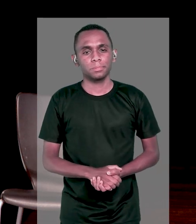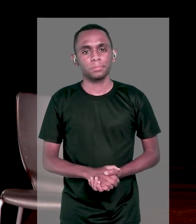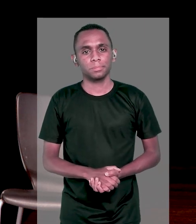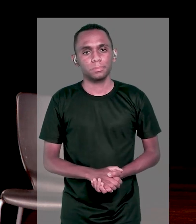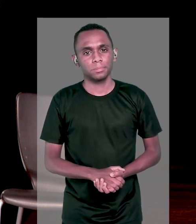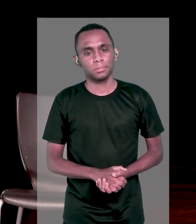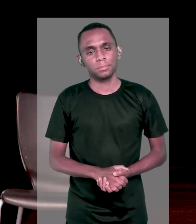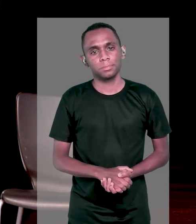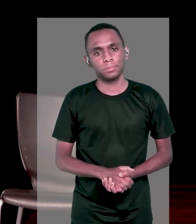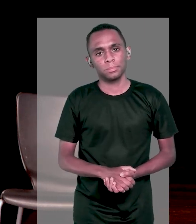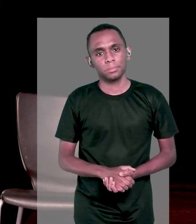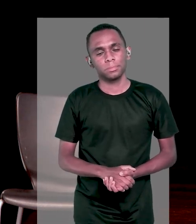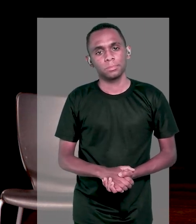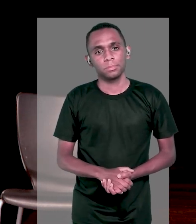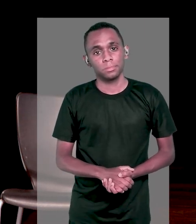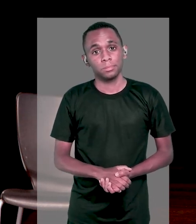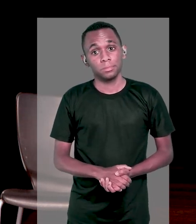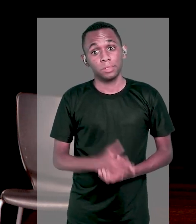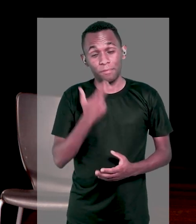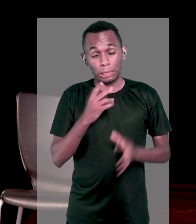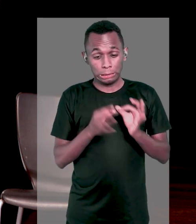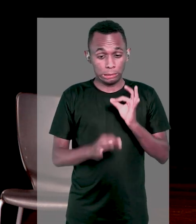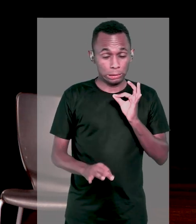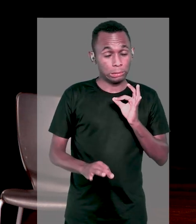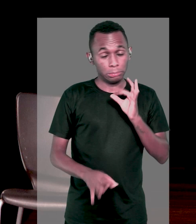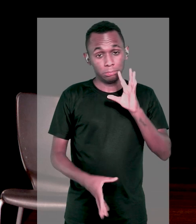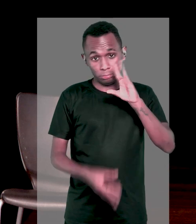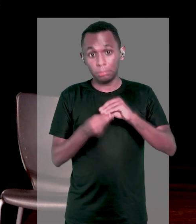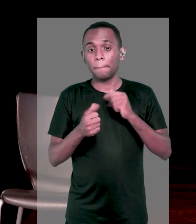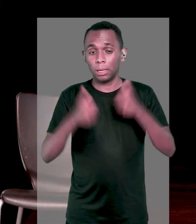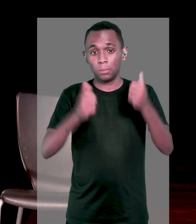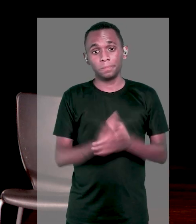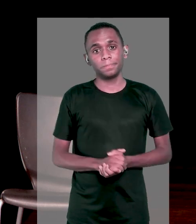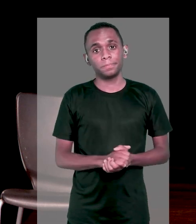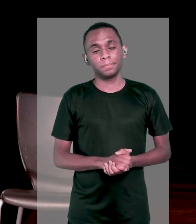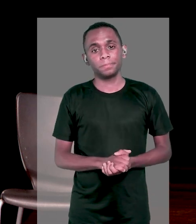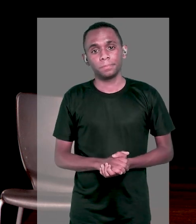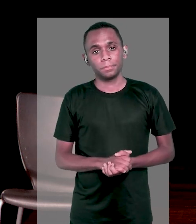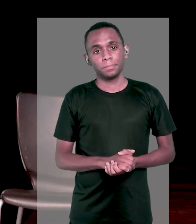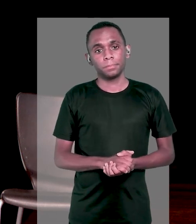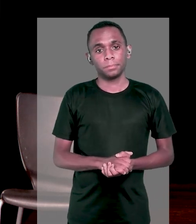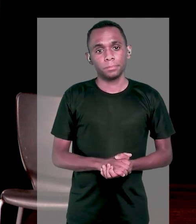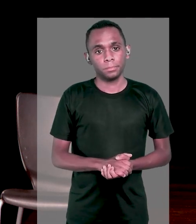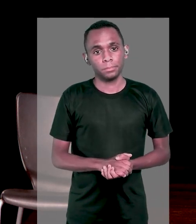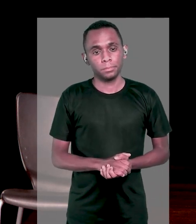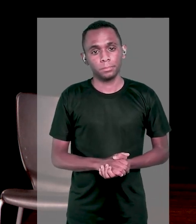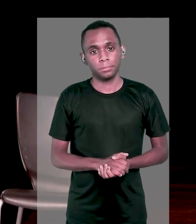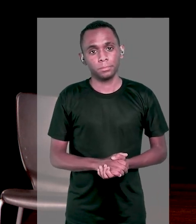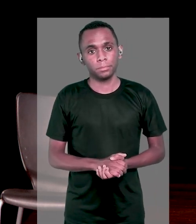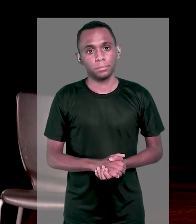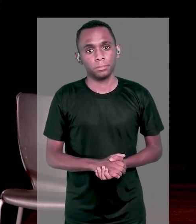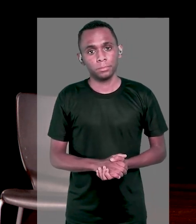arte ele diz uma obra de arte deveria sempre nos ensinar que nós não tínhamos visto o